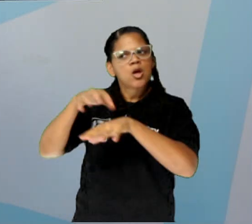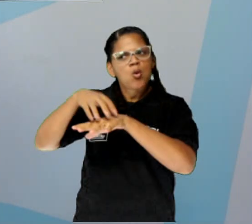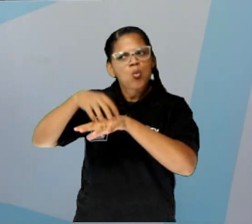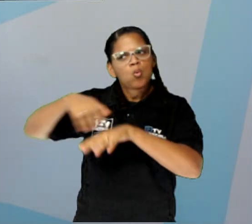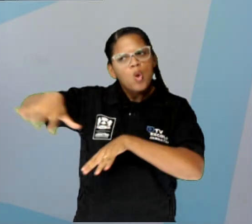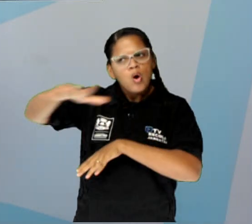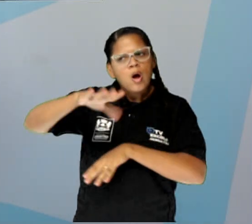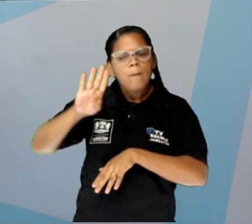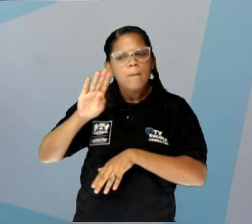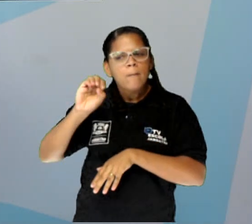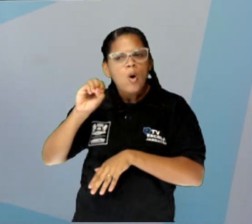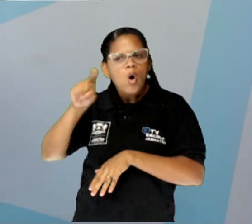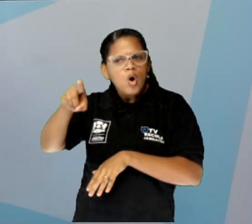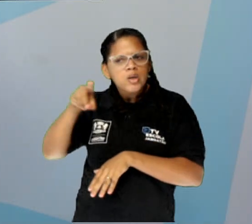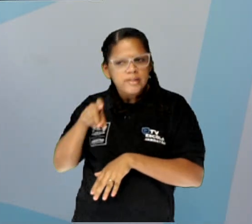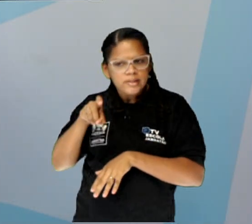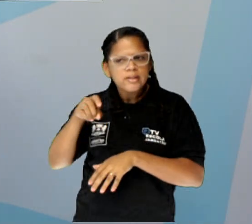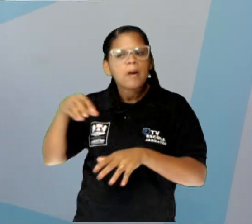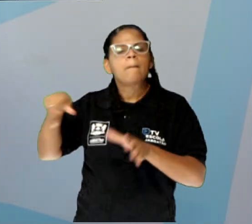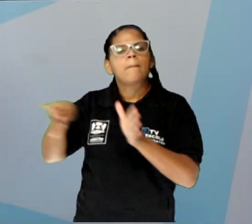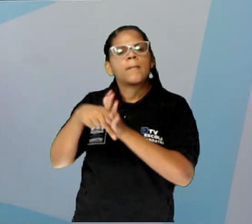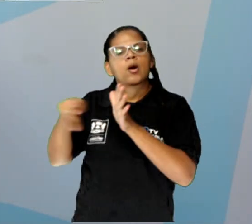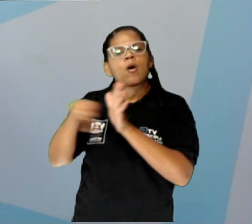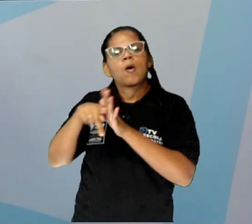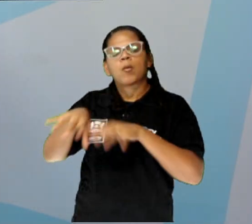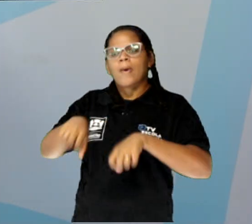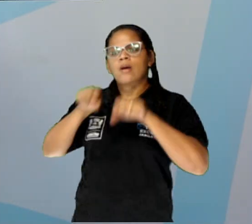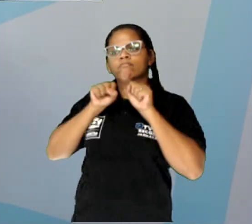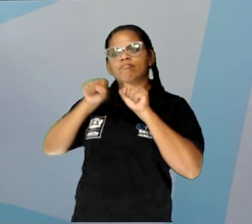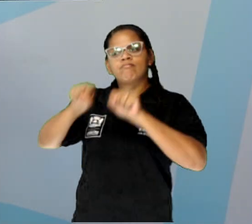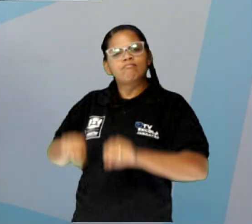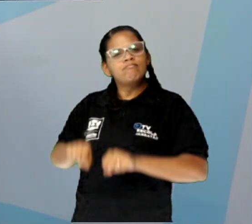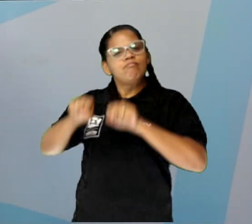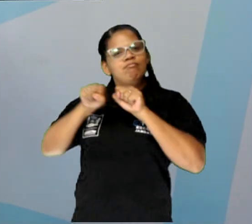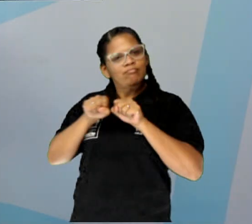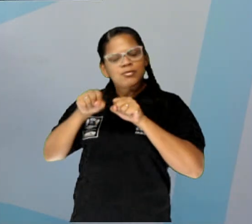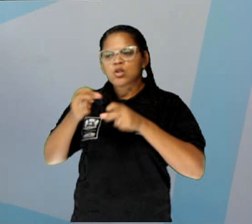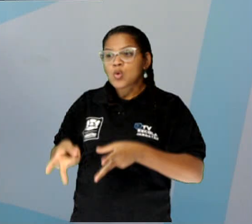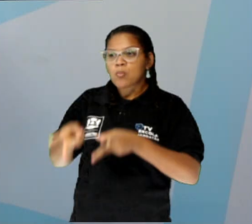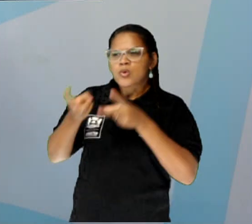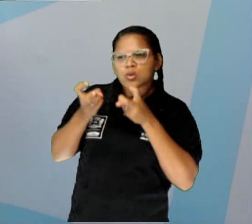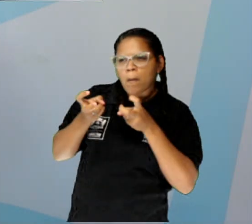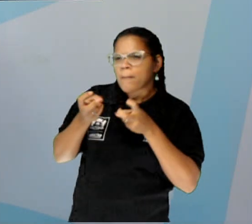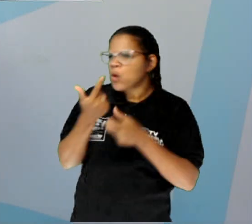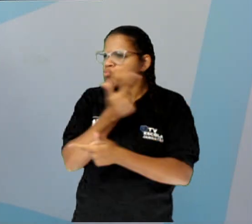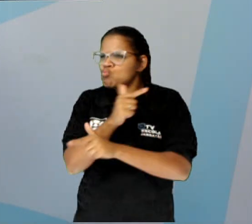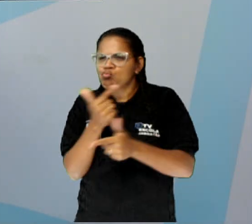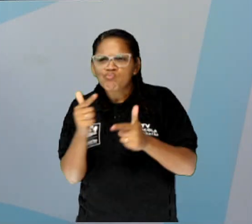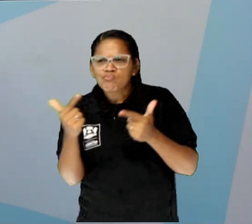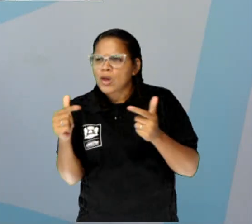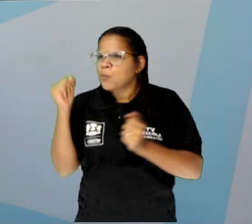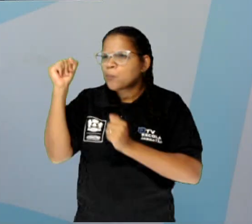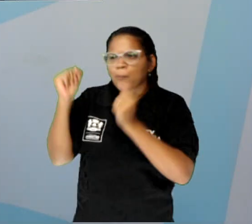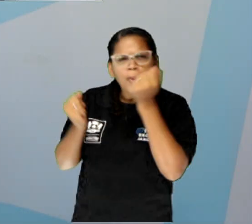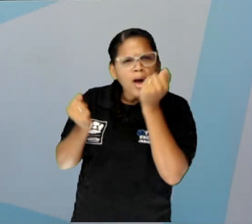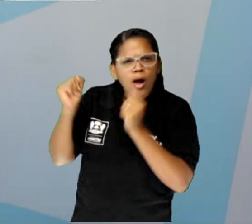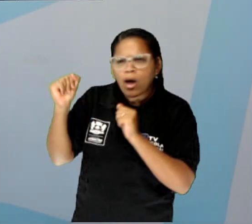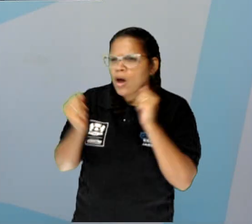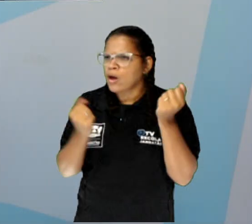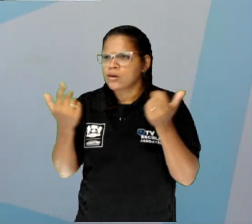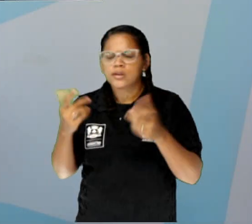academia, é um box, é um espaço de exercício. Se você olhar, não tem máquina, são pneus,